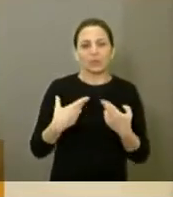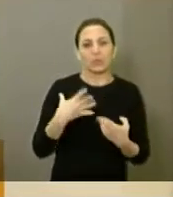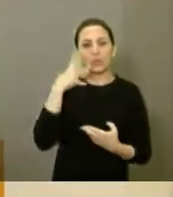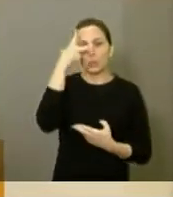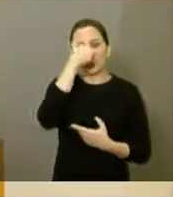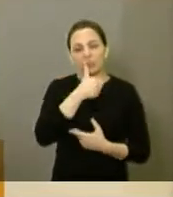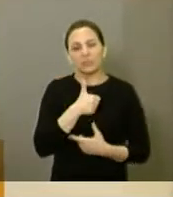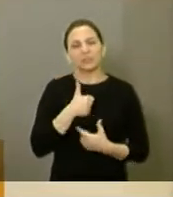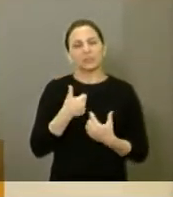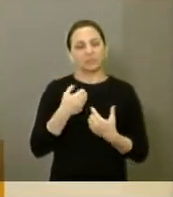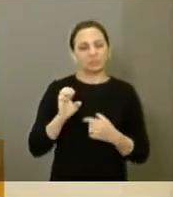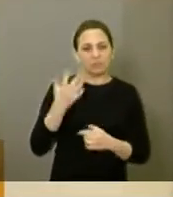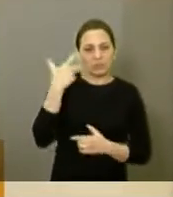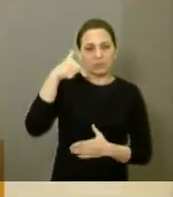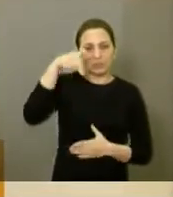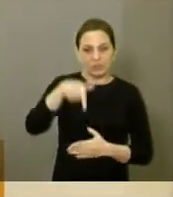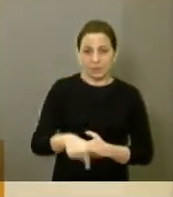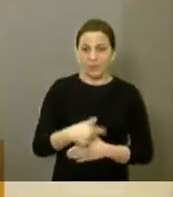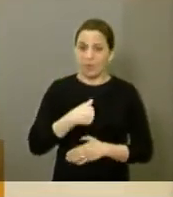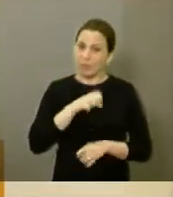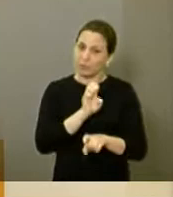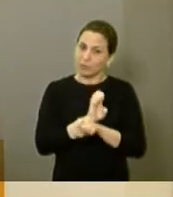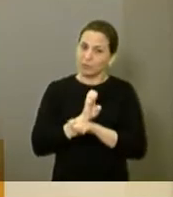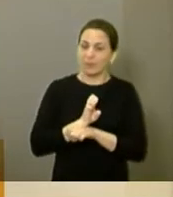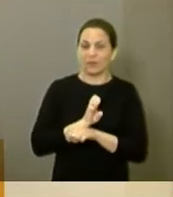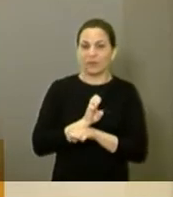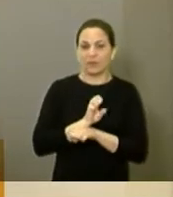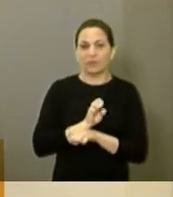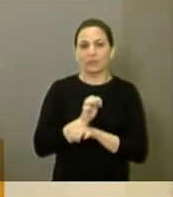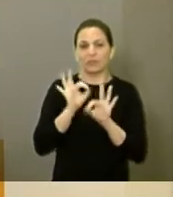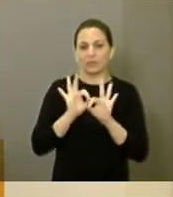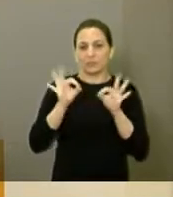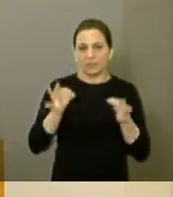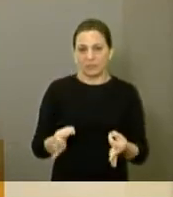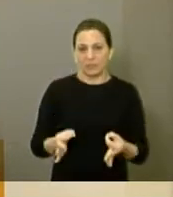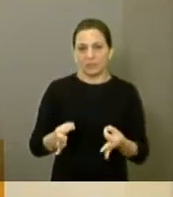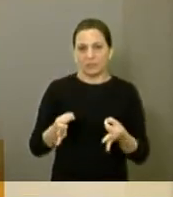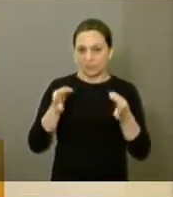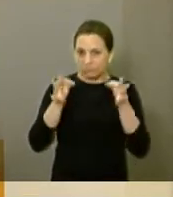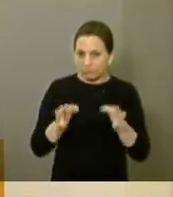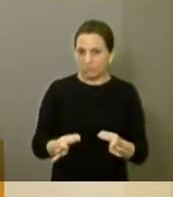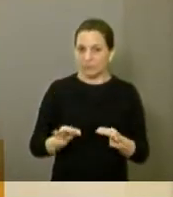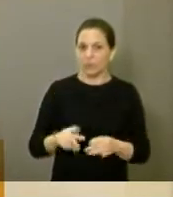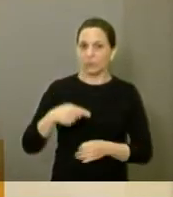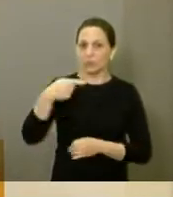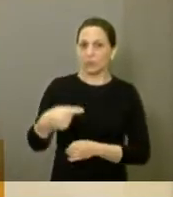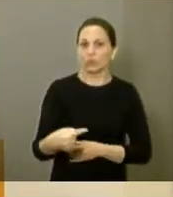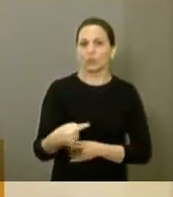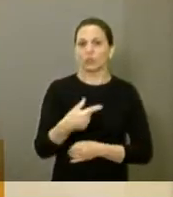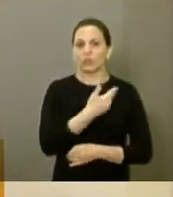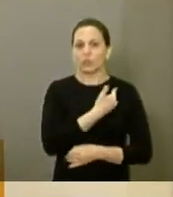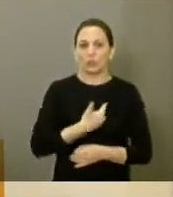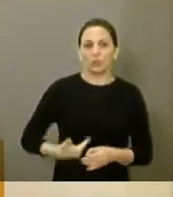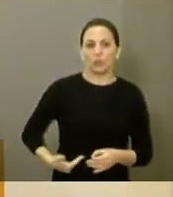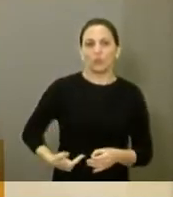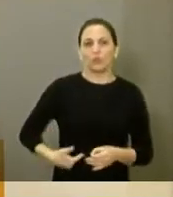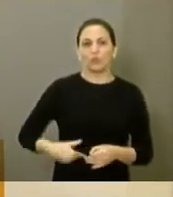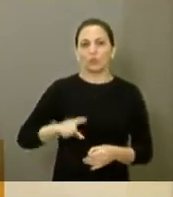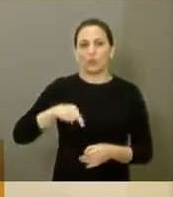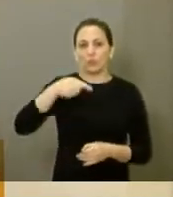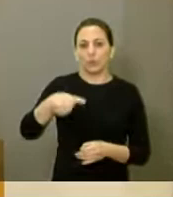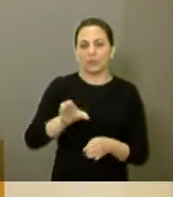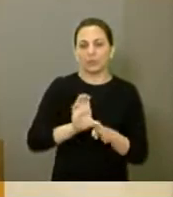aconteceu e e eu espero sinceramente que é o próximo governo ea praça próxima à câmara